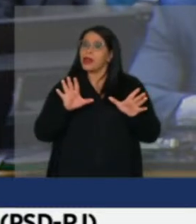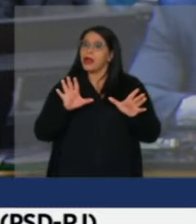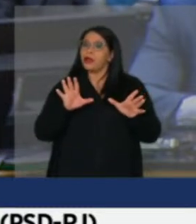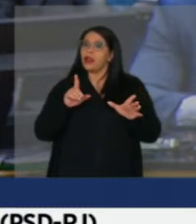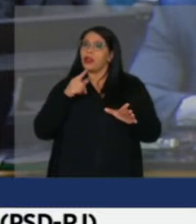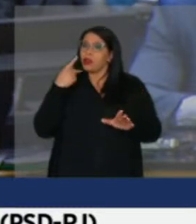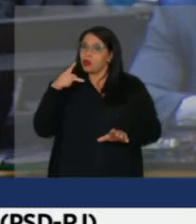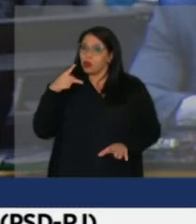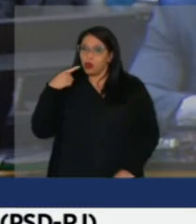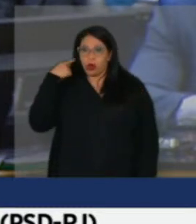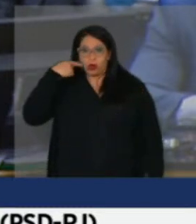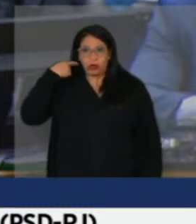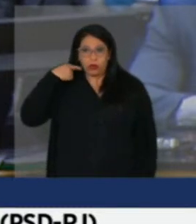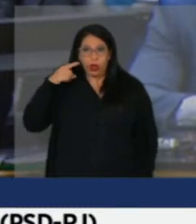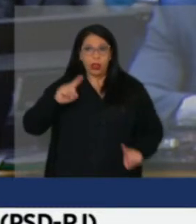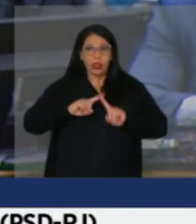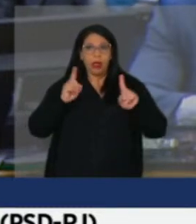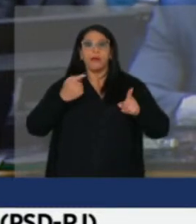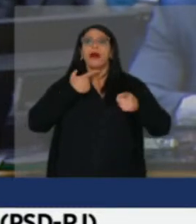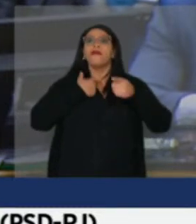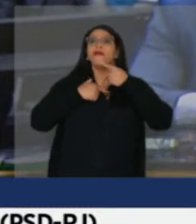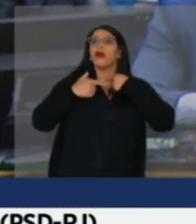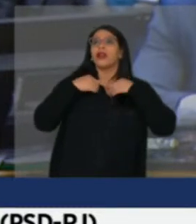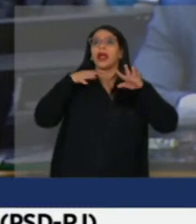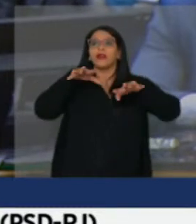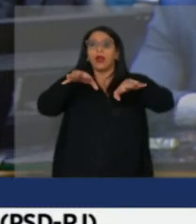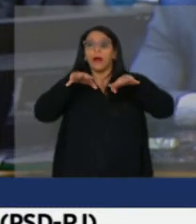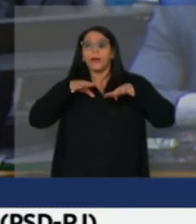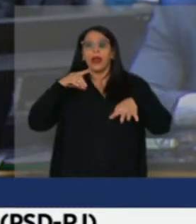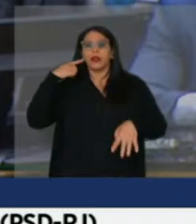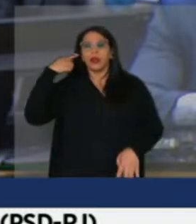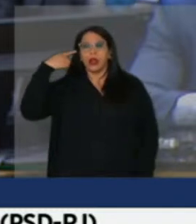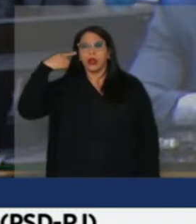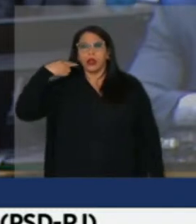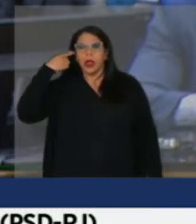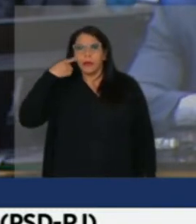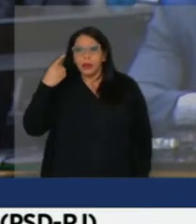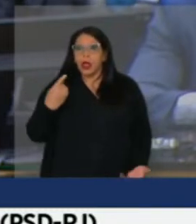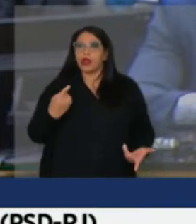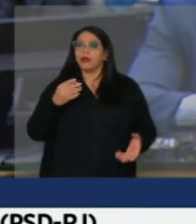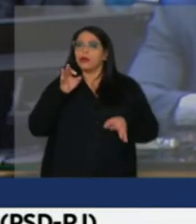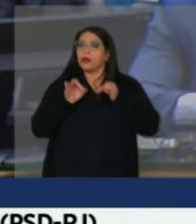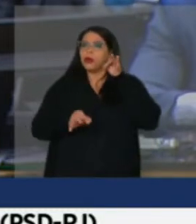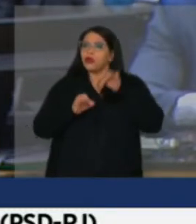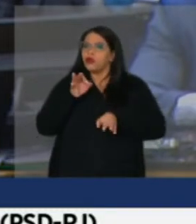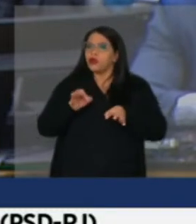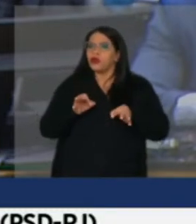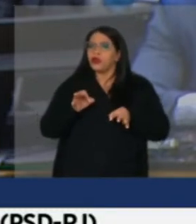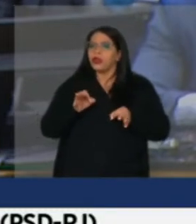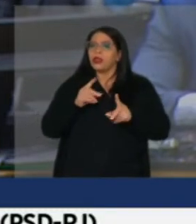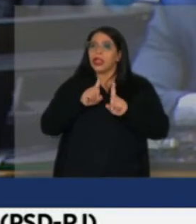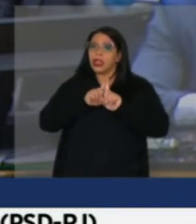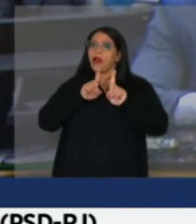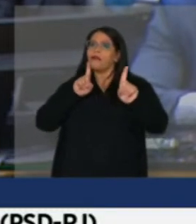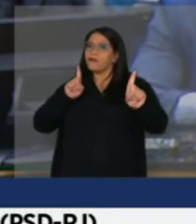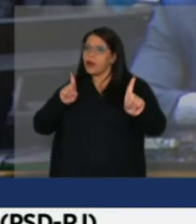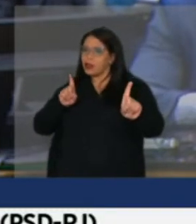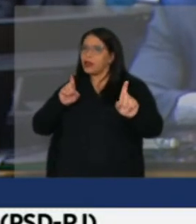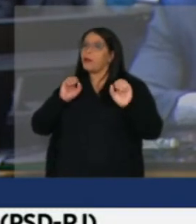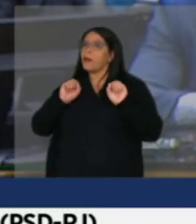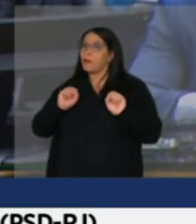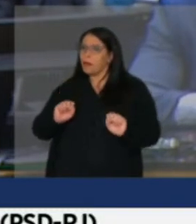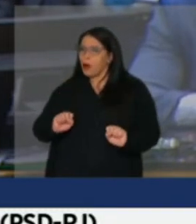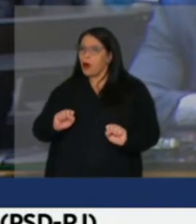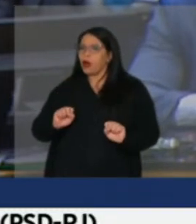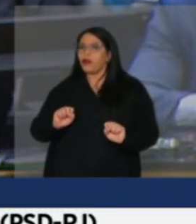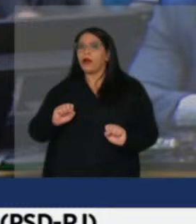Vossa Excelência, mas por vontade dos senhores deputados, talvez uma pena menor enquanto não se julgue. Mas pelo que eu entendi do